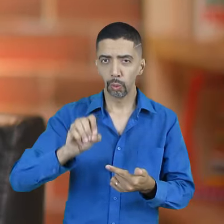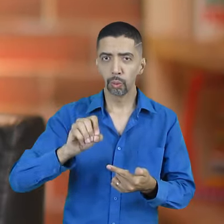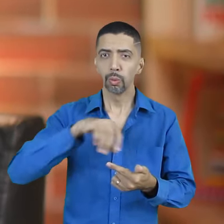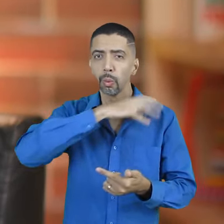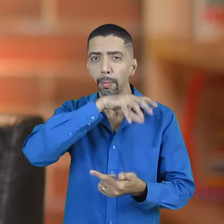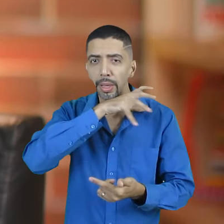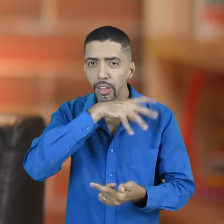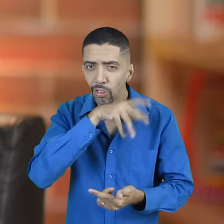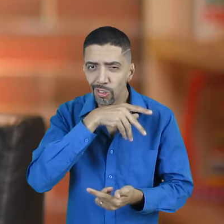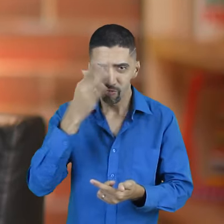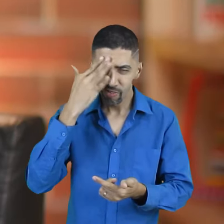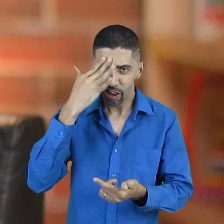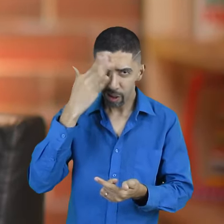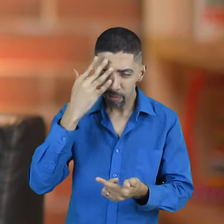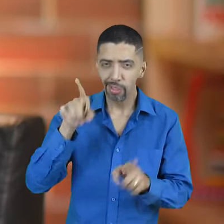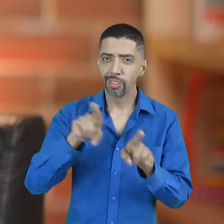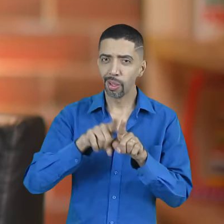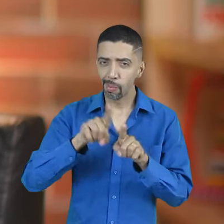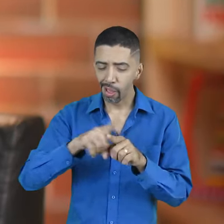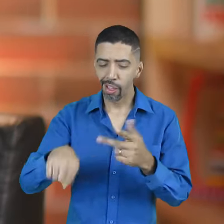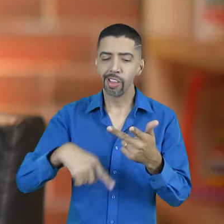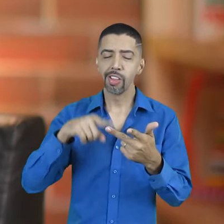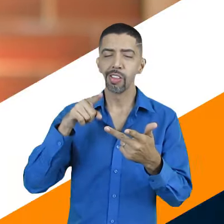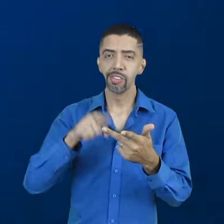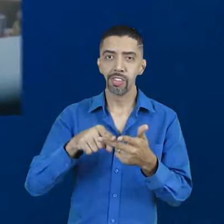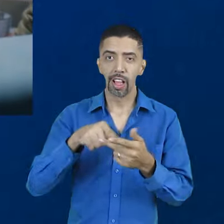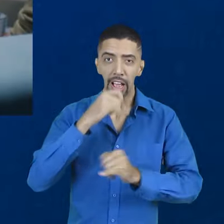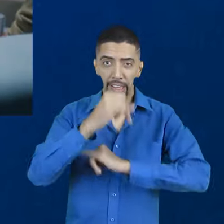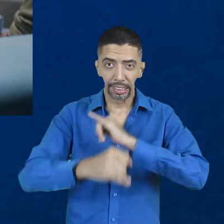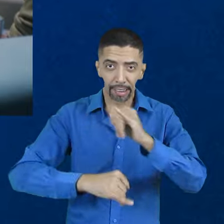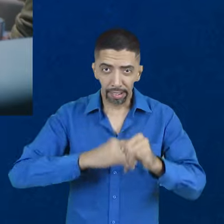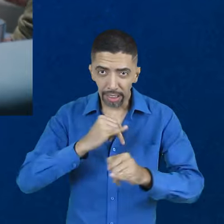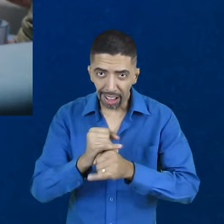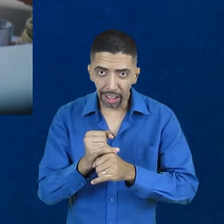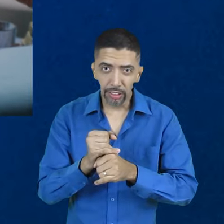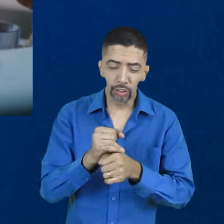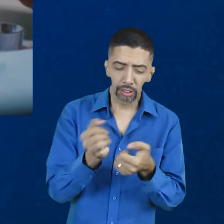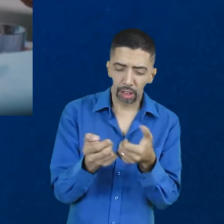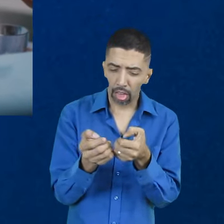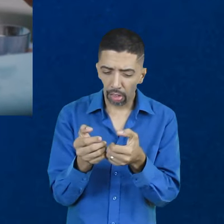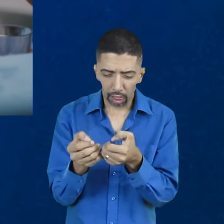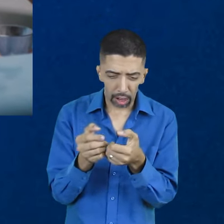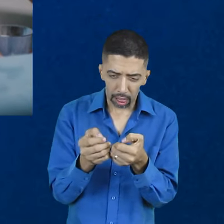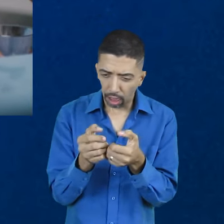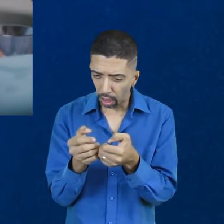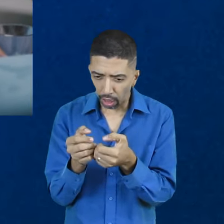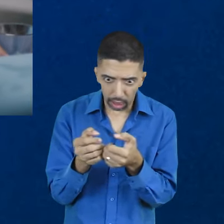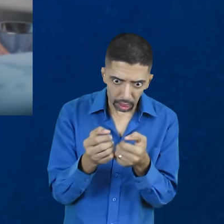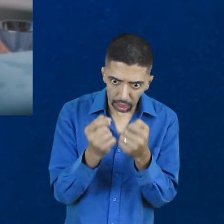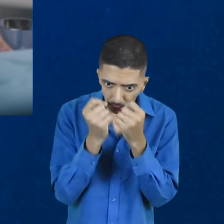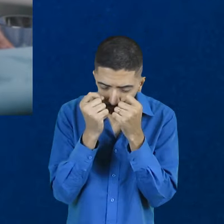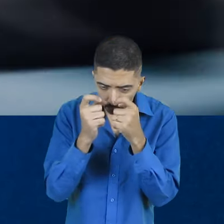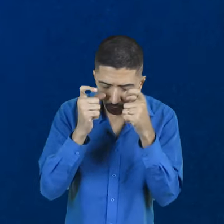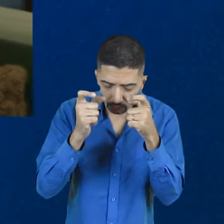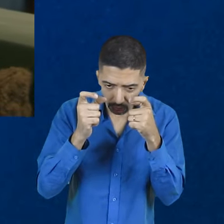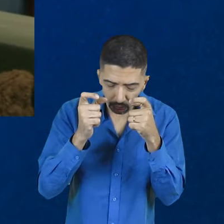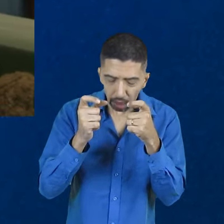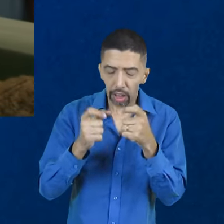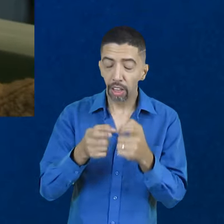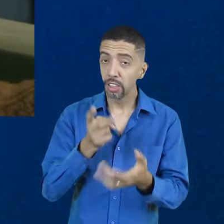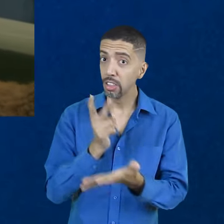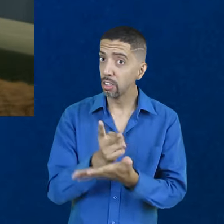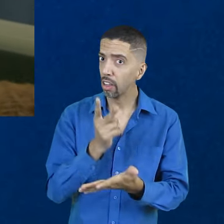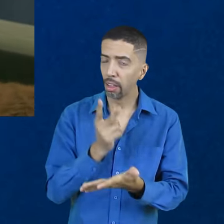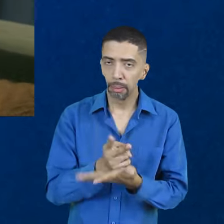ainda temos os vícios dos jogos digitais, pelos bettings da vida aí, que são diversos, você não vê outra coisa,